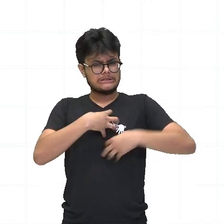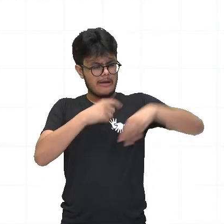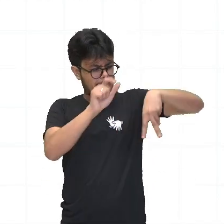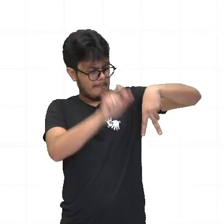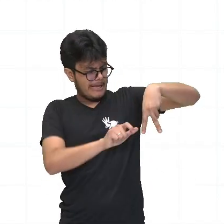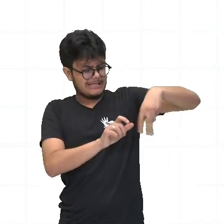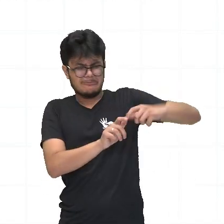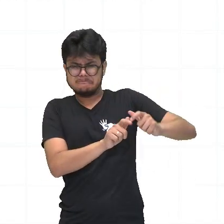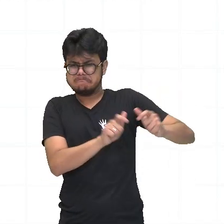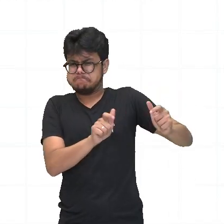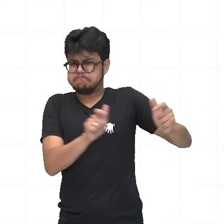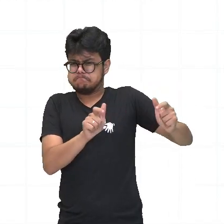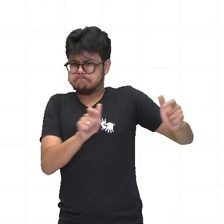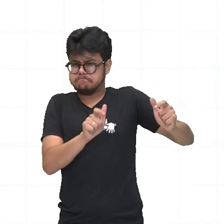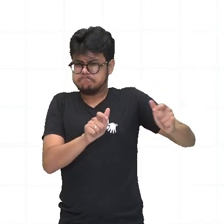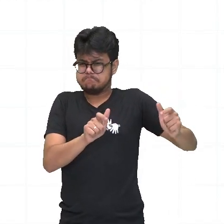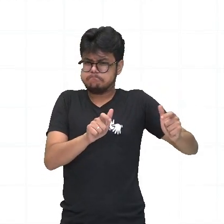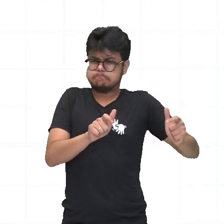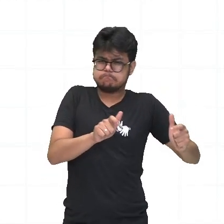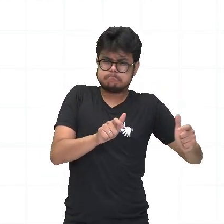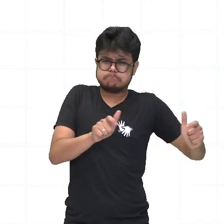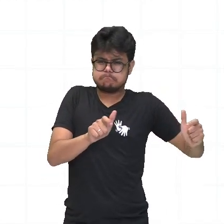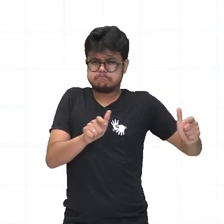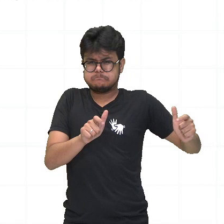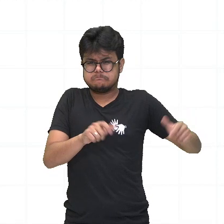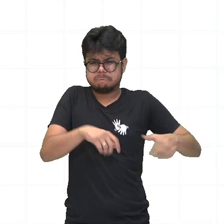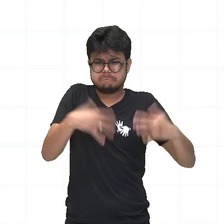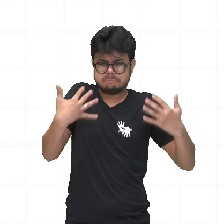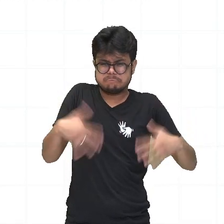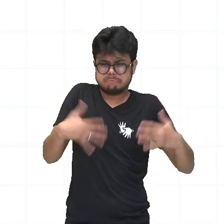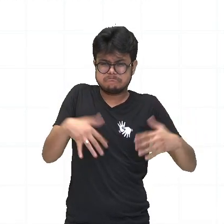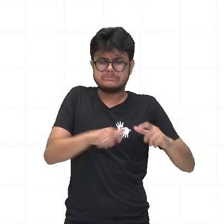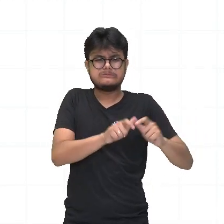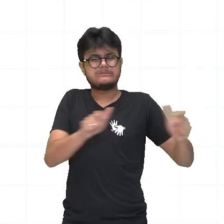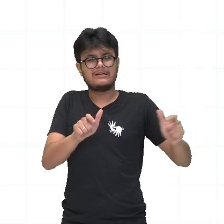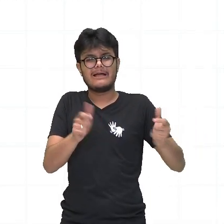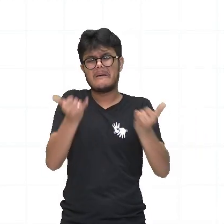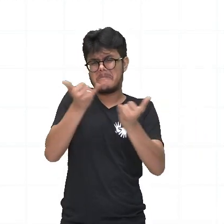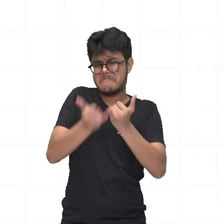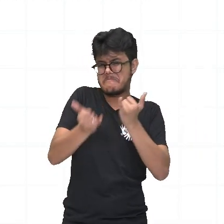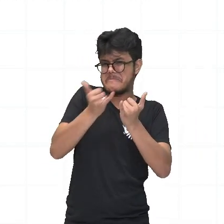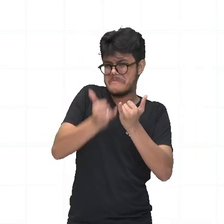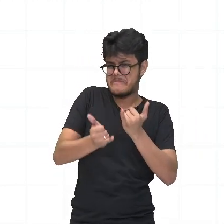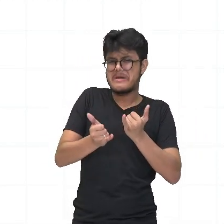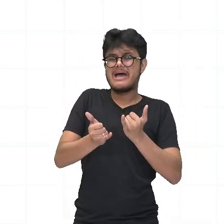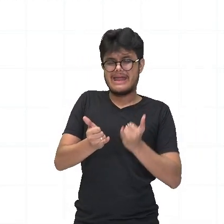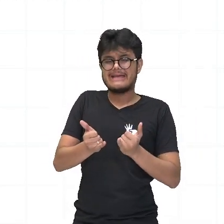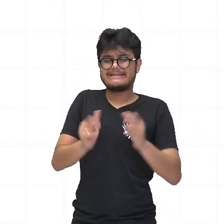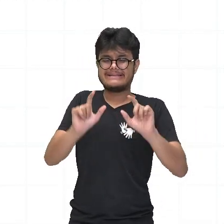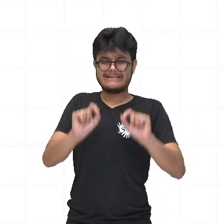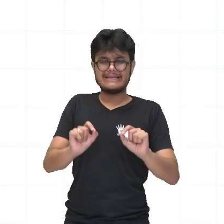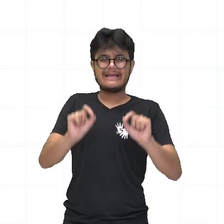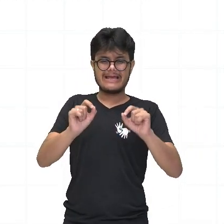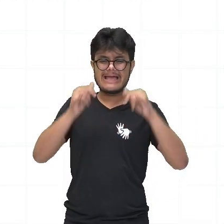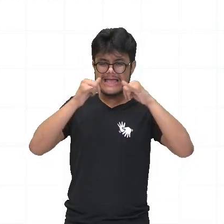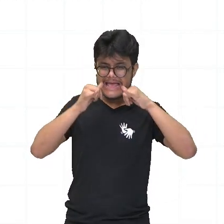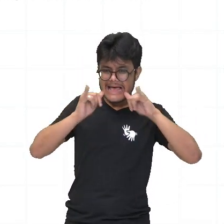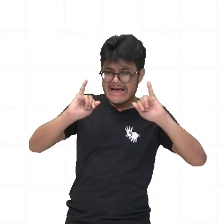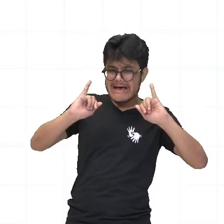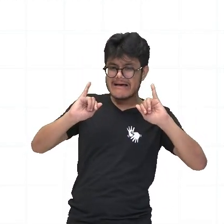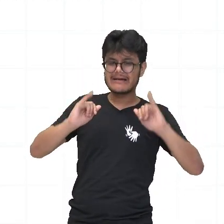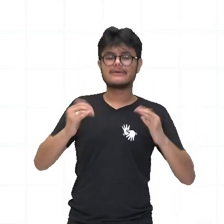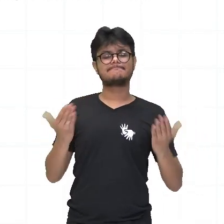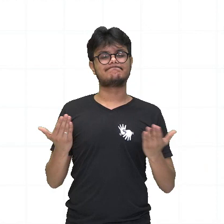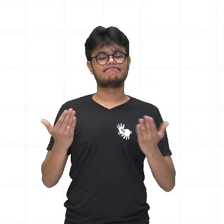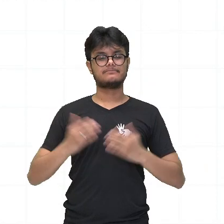bem inchada, né, bem grande, parecendo do elefante, por isso que ela tem essa denominação. No caso